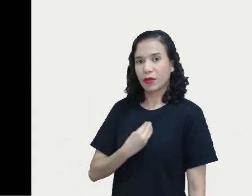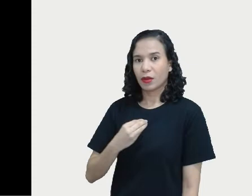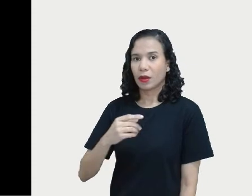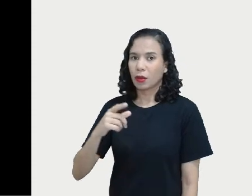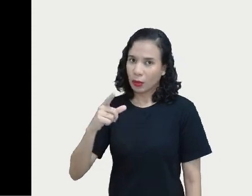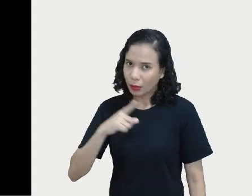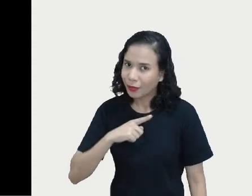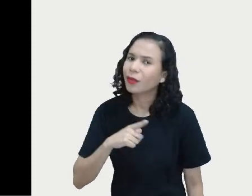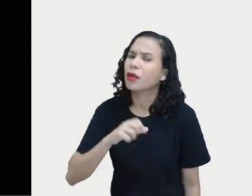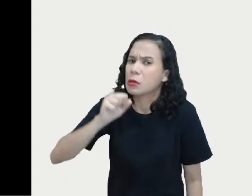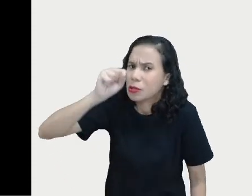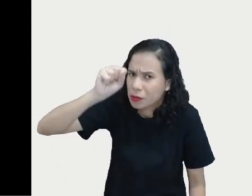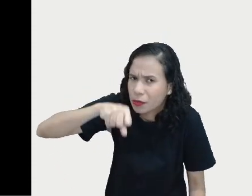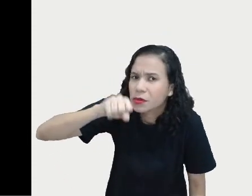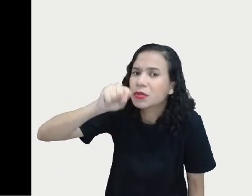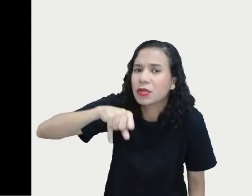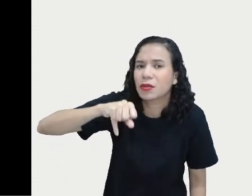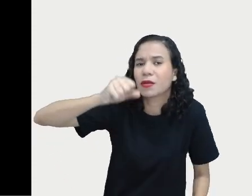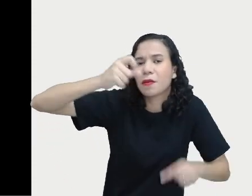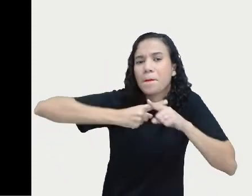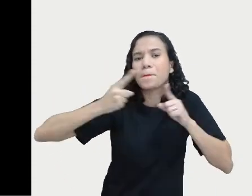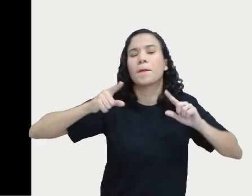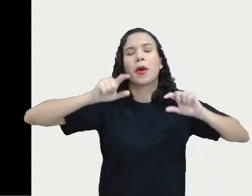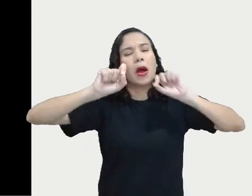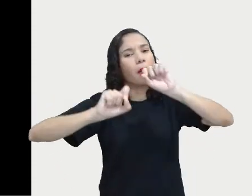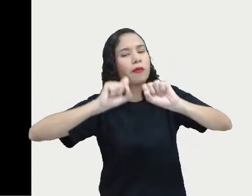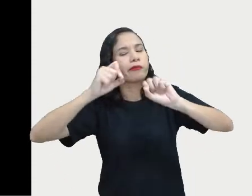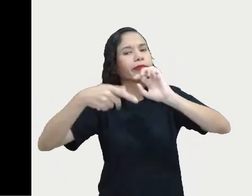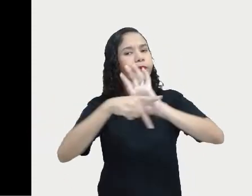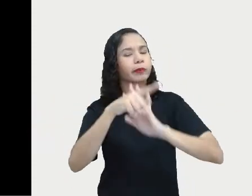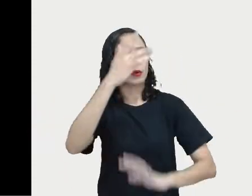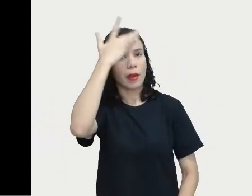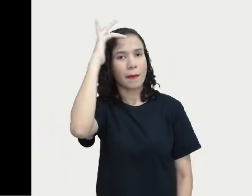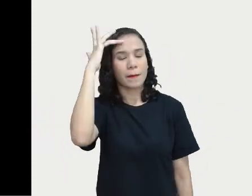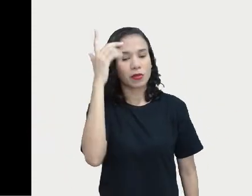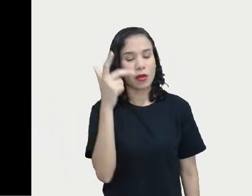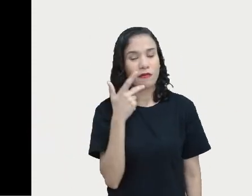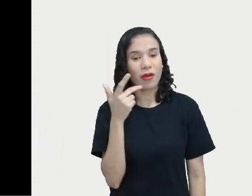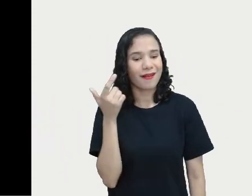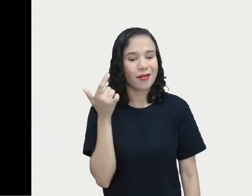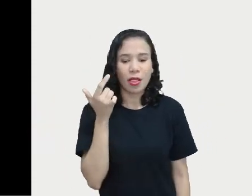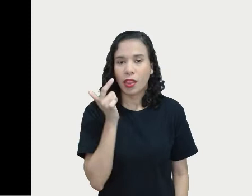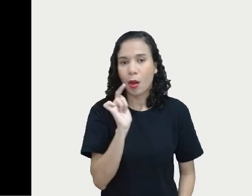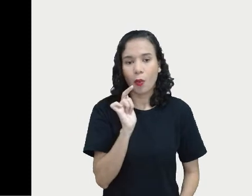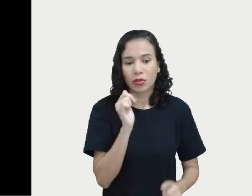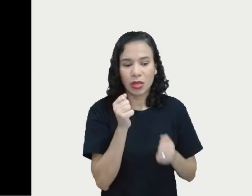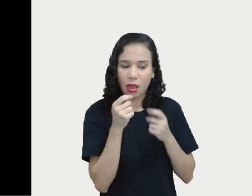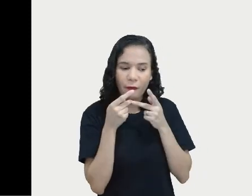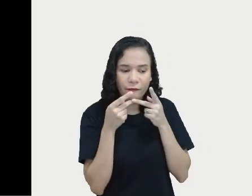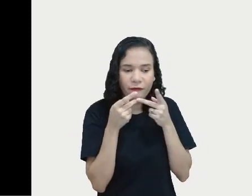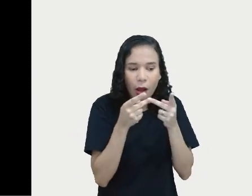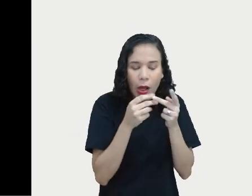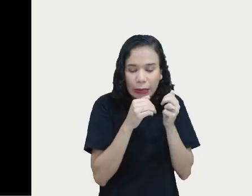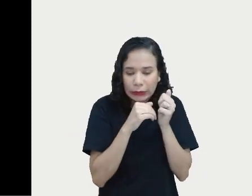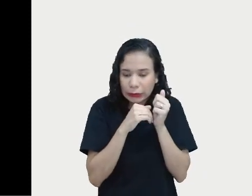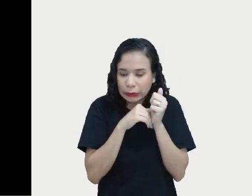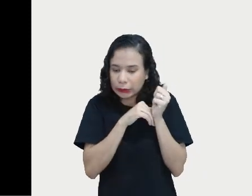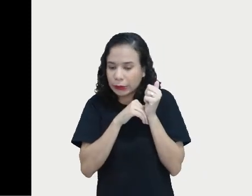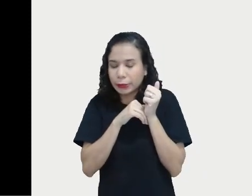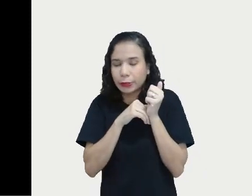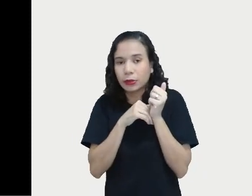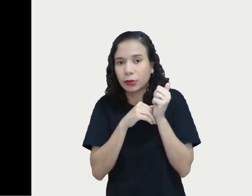existia sim, tá? Só que, pelo fato das pessoas não conseguirem se expressar, não